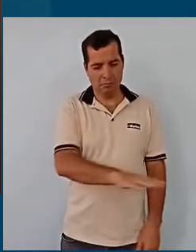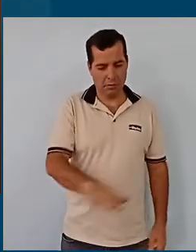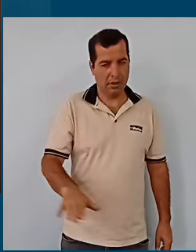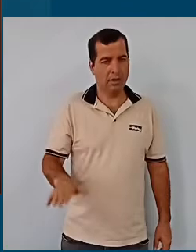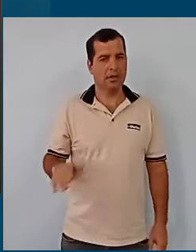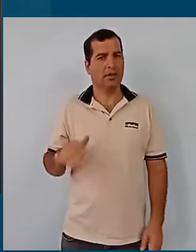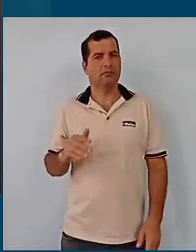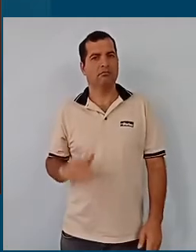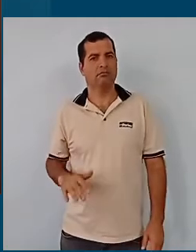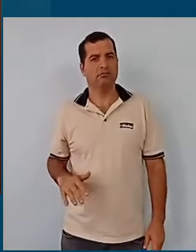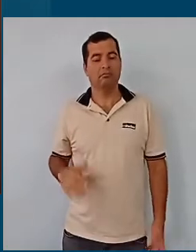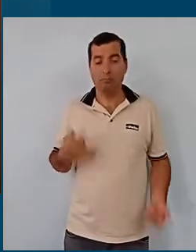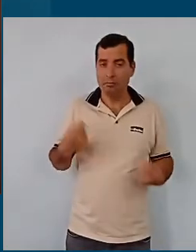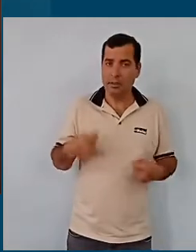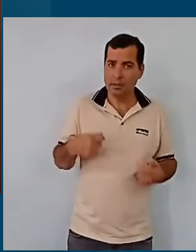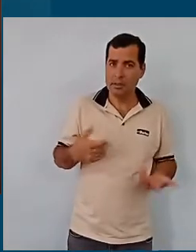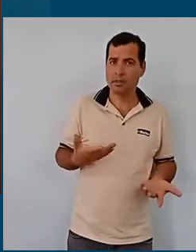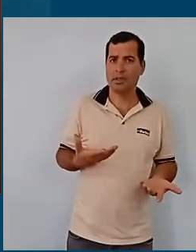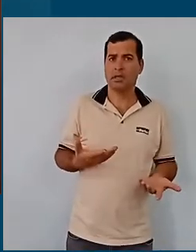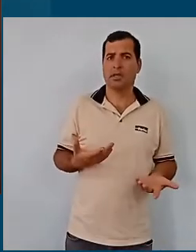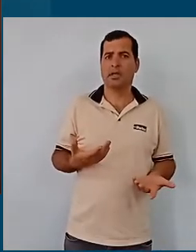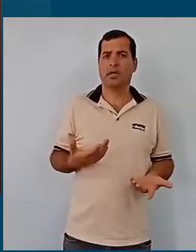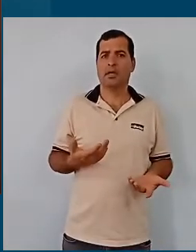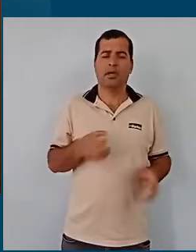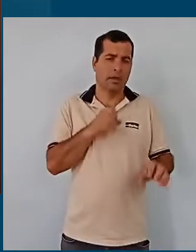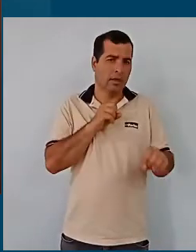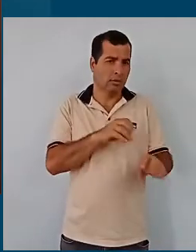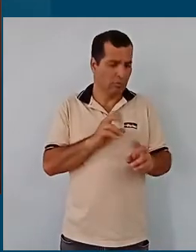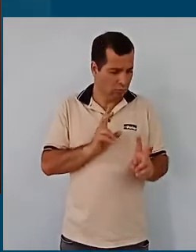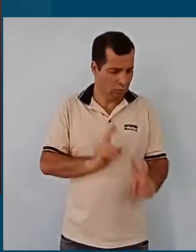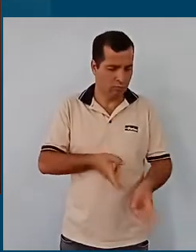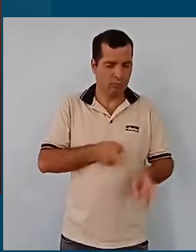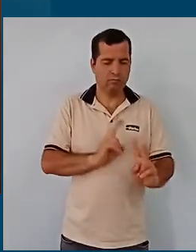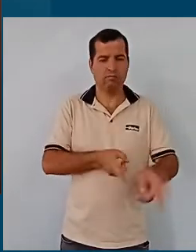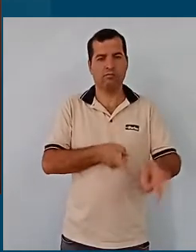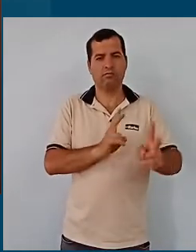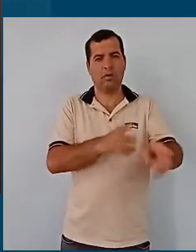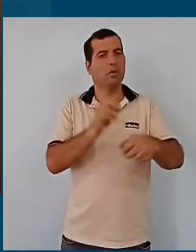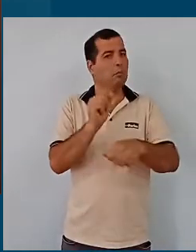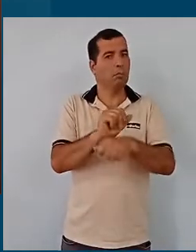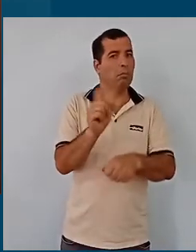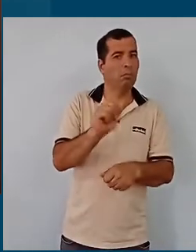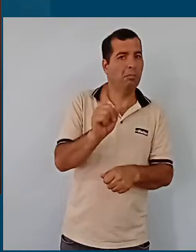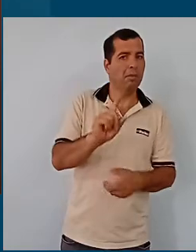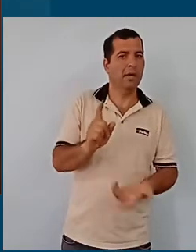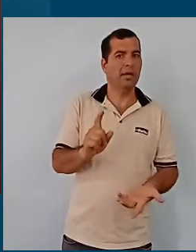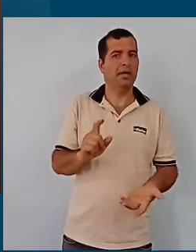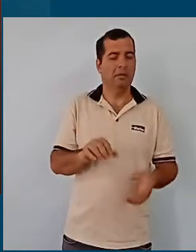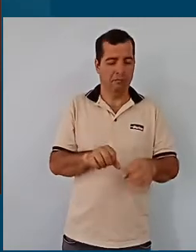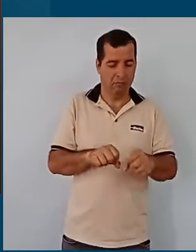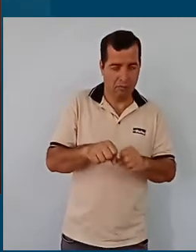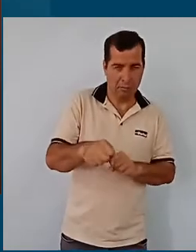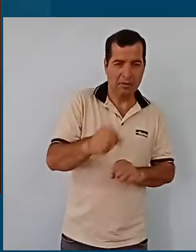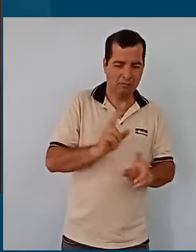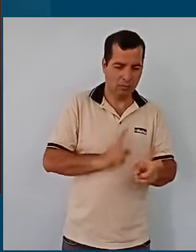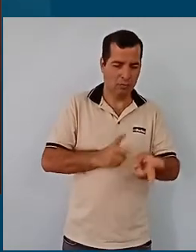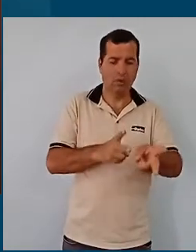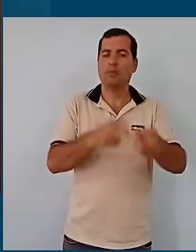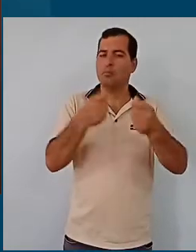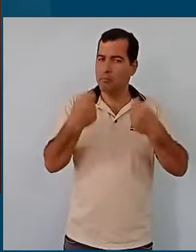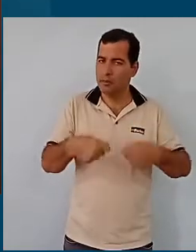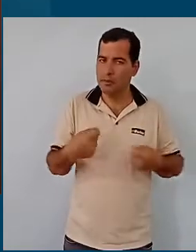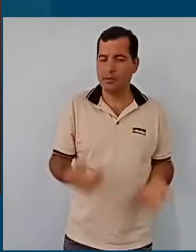não só, precisamos da educação continuada, né? da nossa formação continuada,